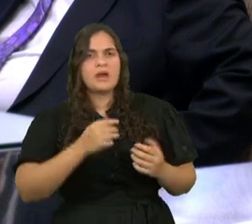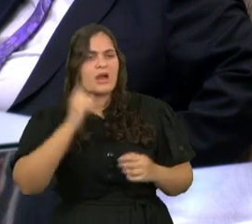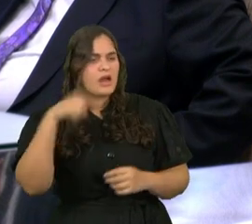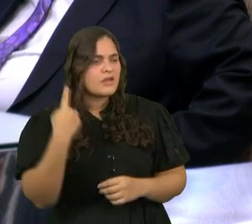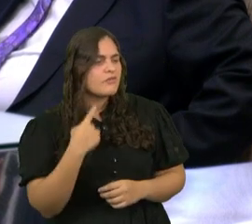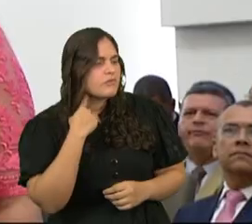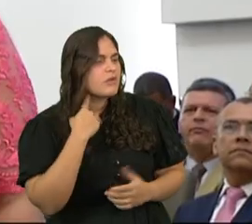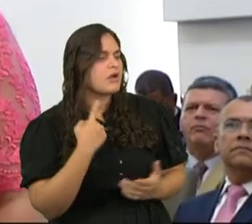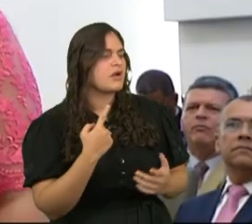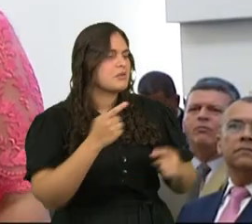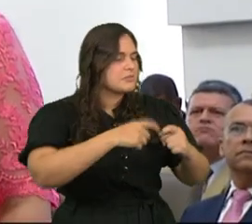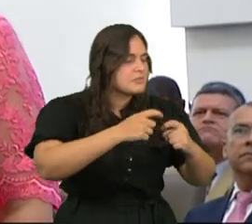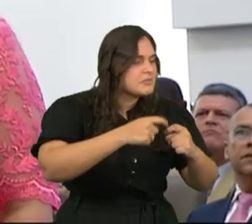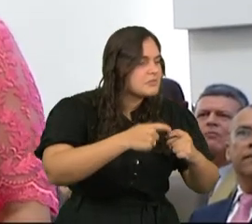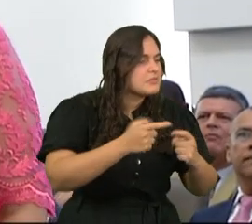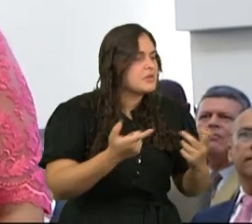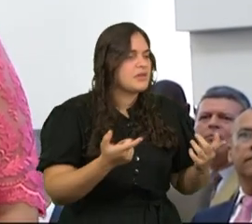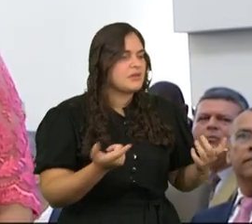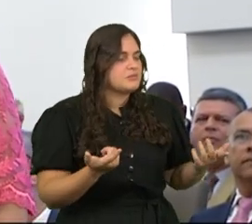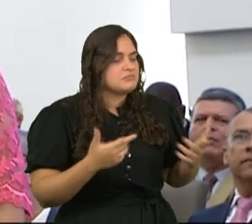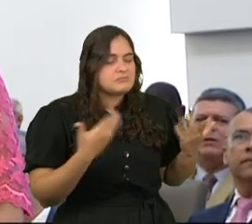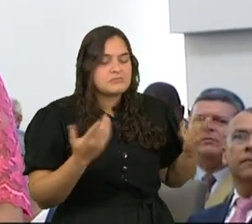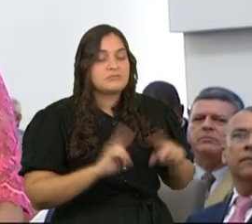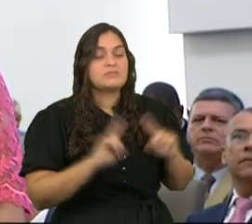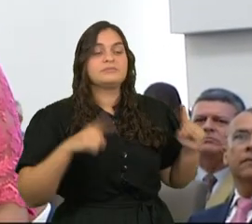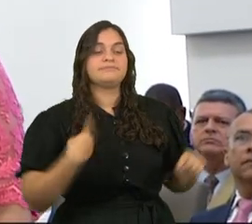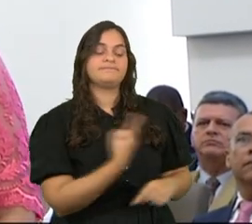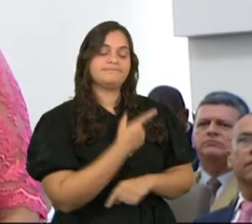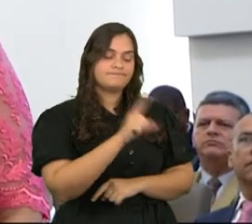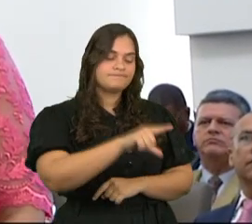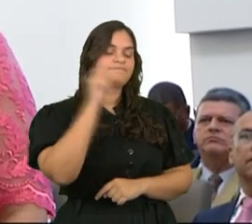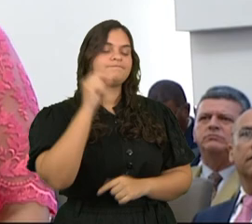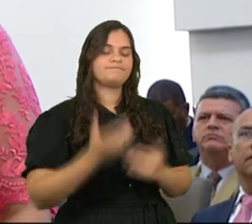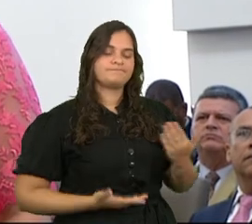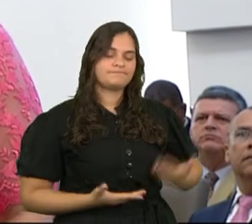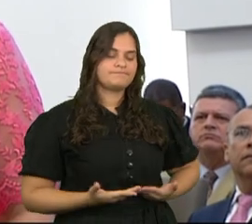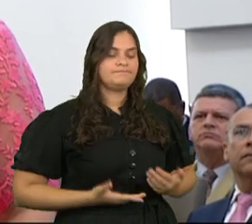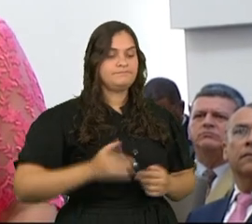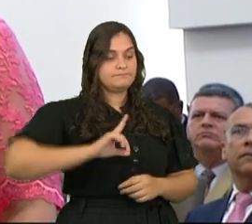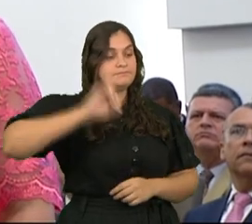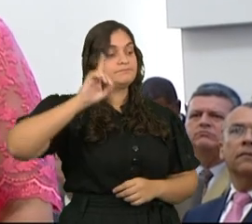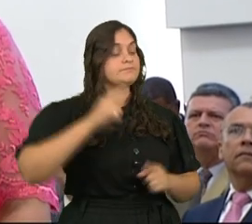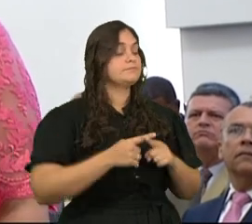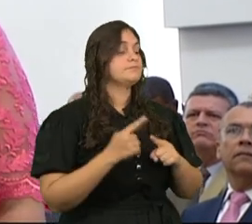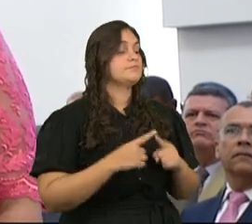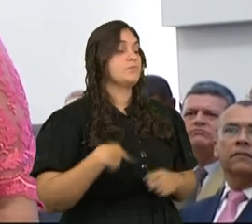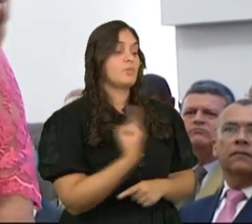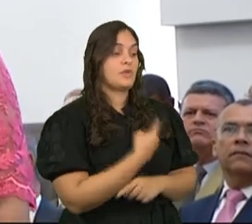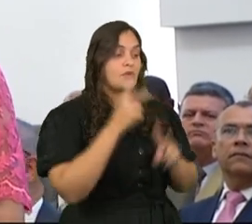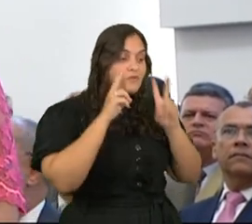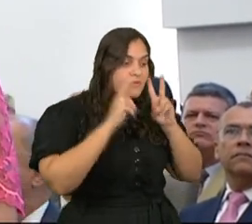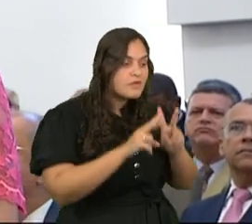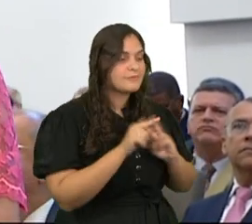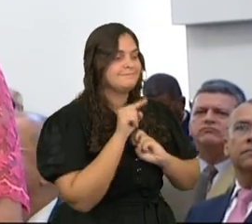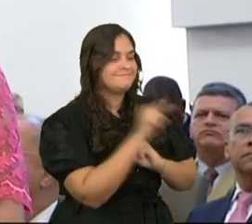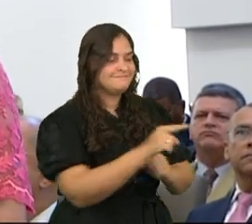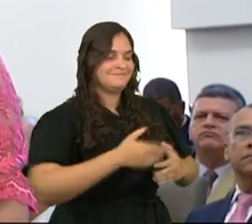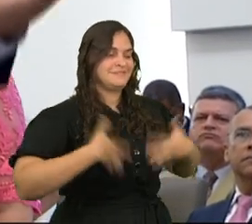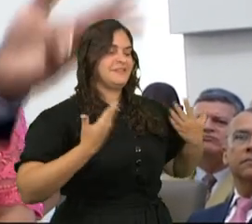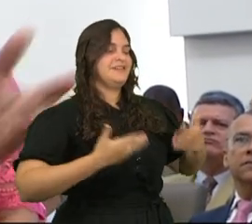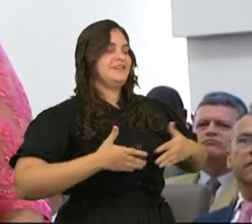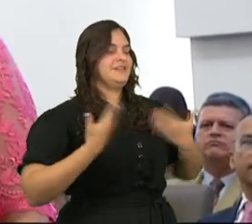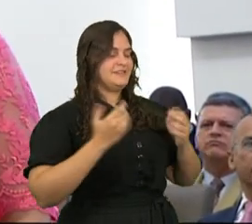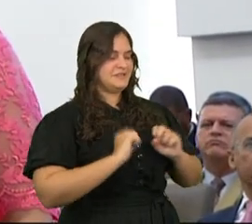doutor, mas nós escolhemos servir a Deus. Porque nós víamos com alegria o empenho que o